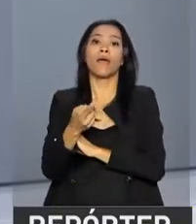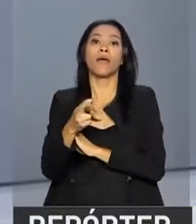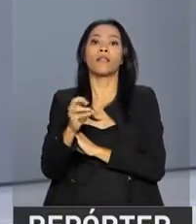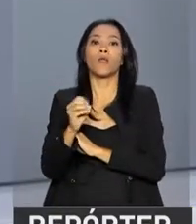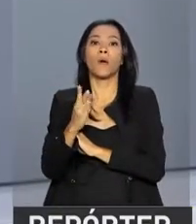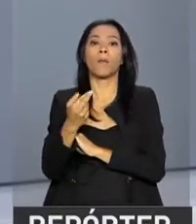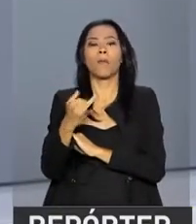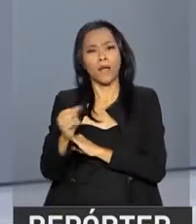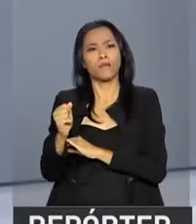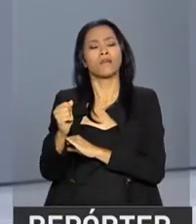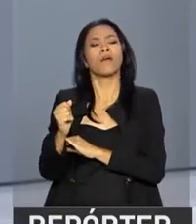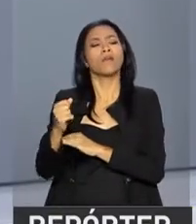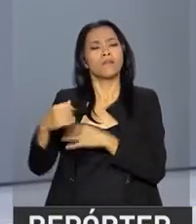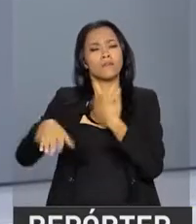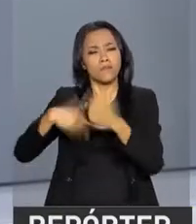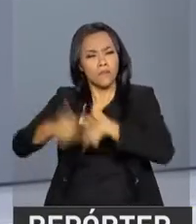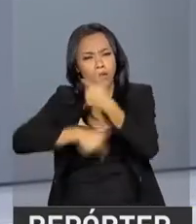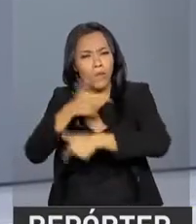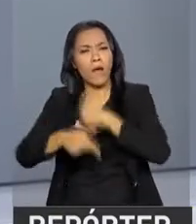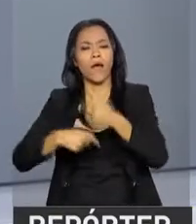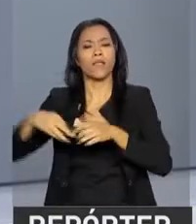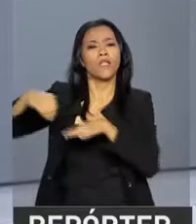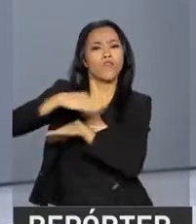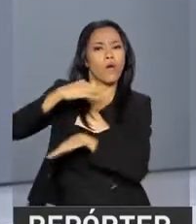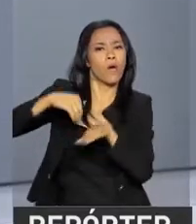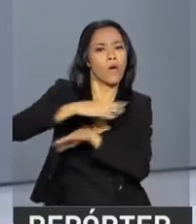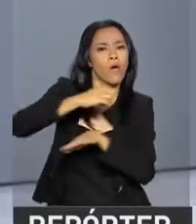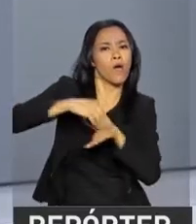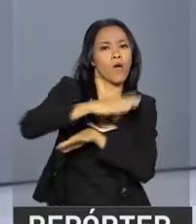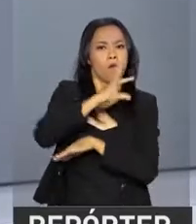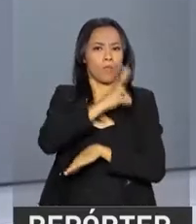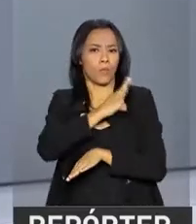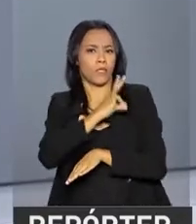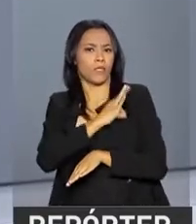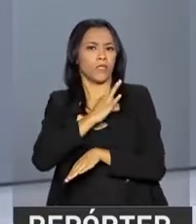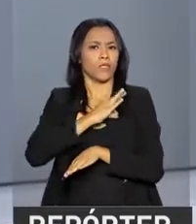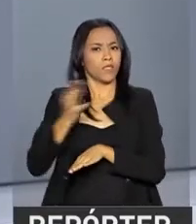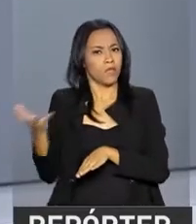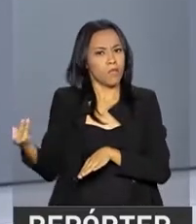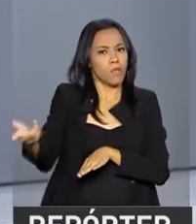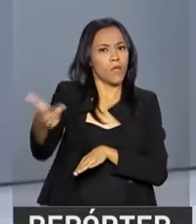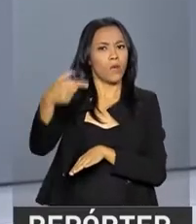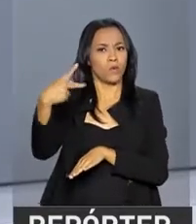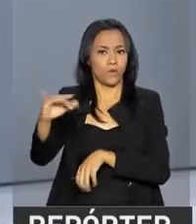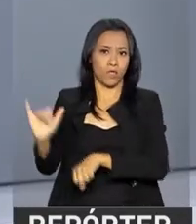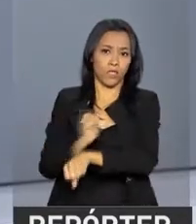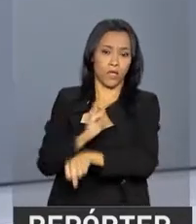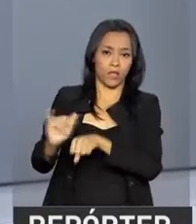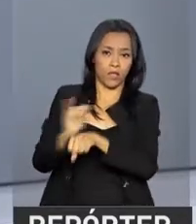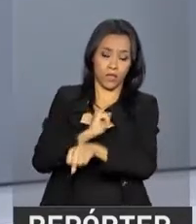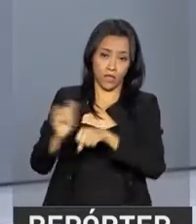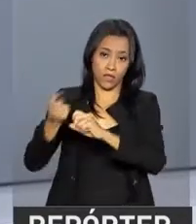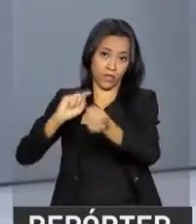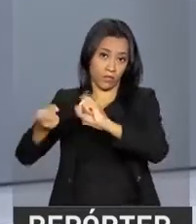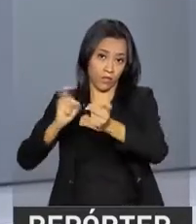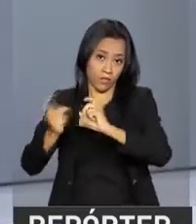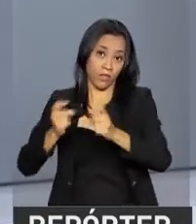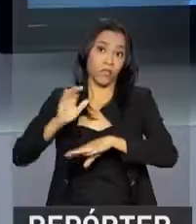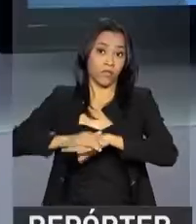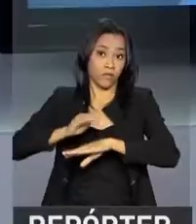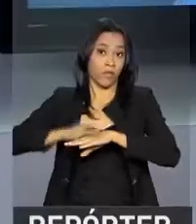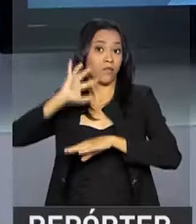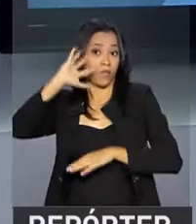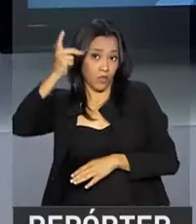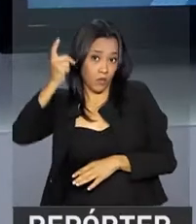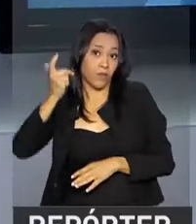competentes desde o início das investigações ao mesmo tempo em que aprimorou seus mecanismos de controle e tomada de decisões